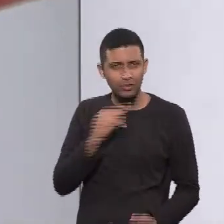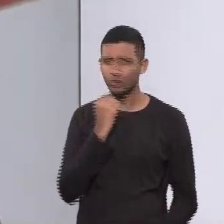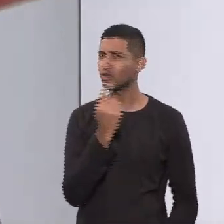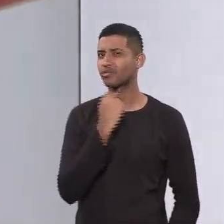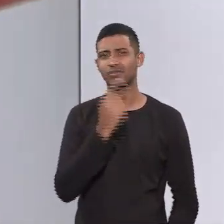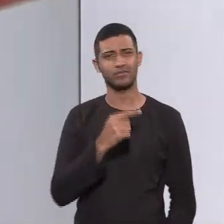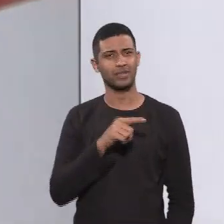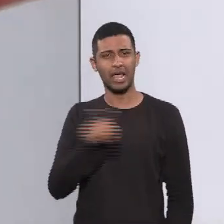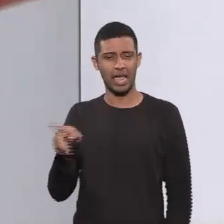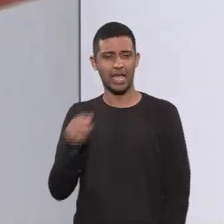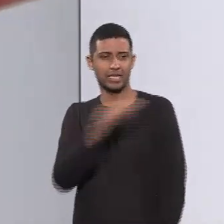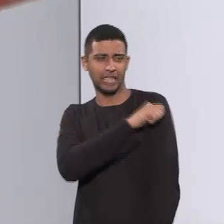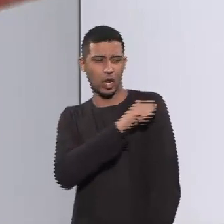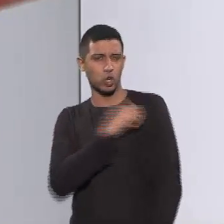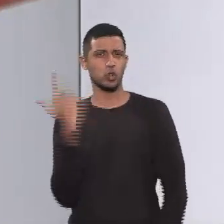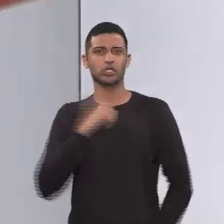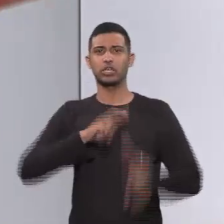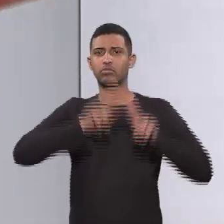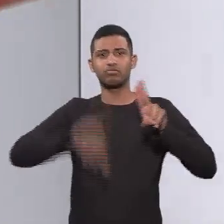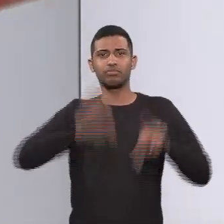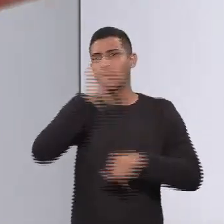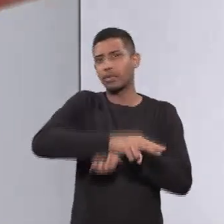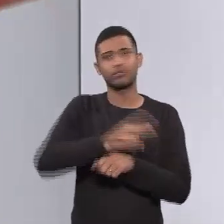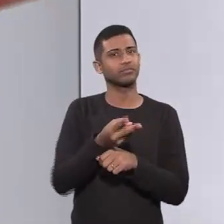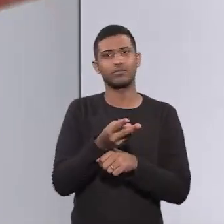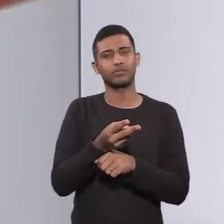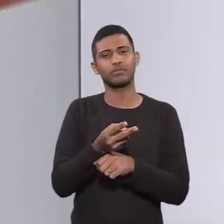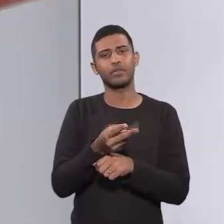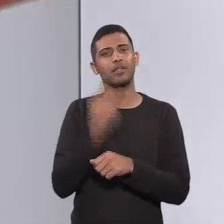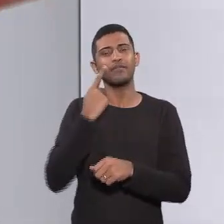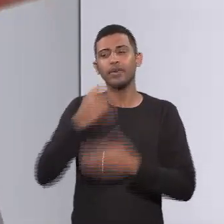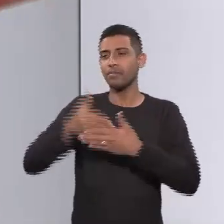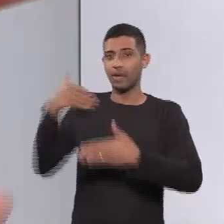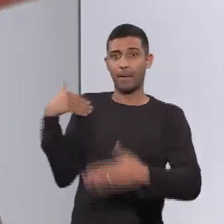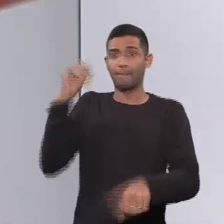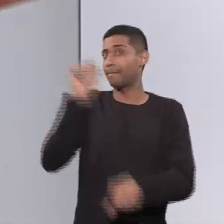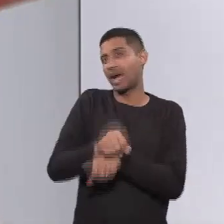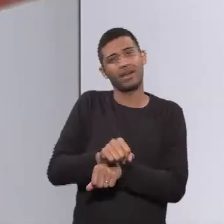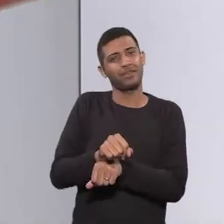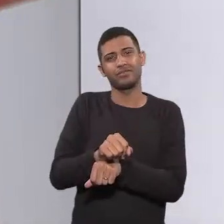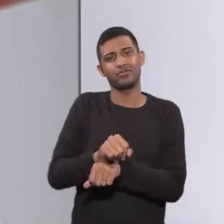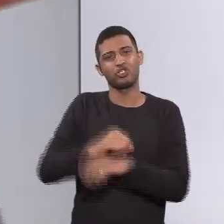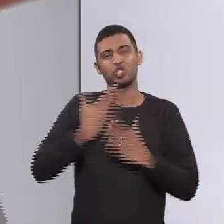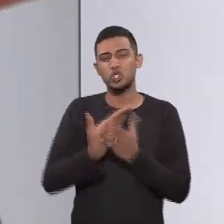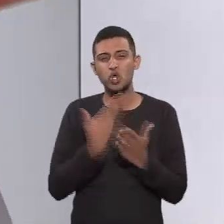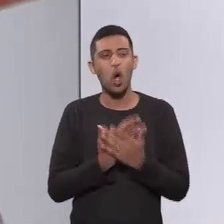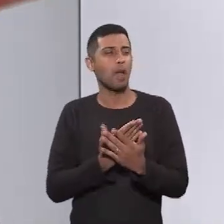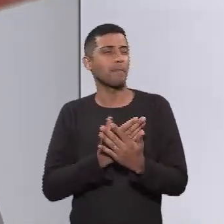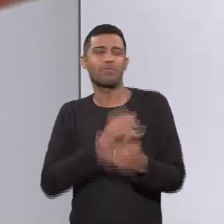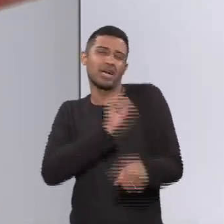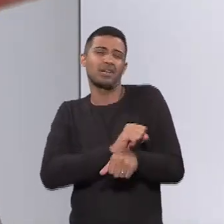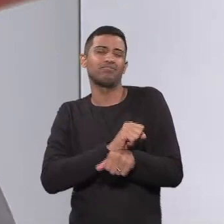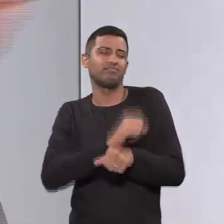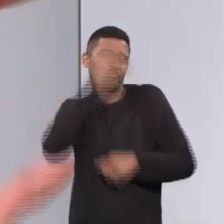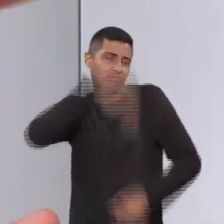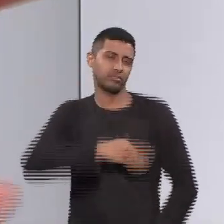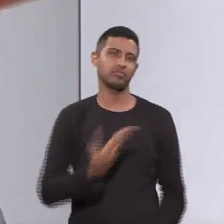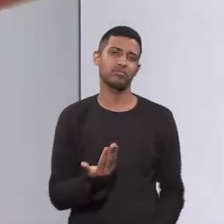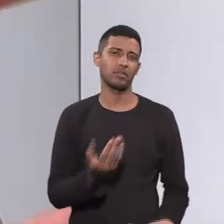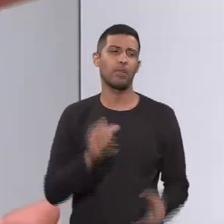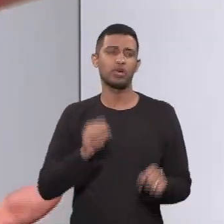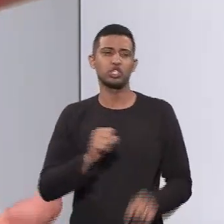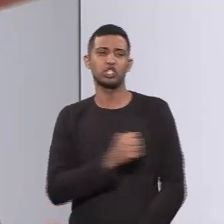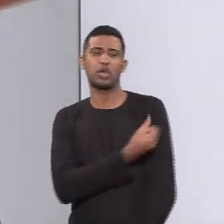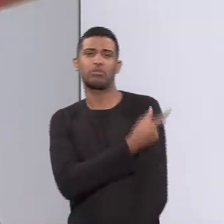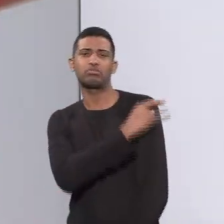observávamos. Esses alunos não chegavam à universidade, sinalizando que paravam em algum momento dessa escolarização, né, nessas etapas da escolarização, ou